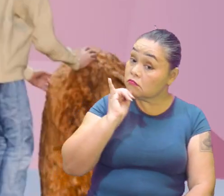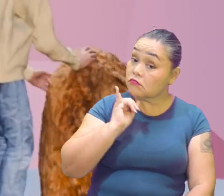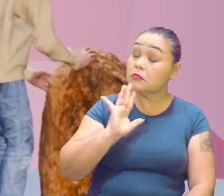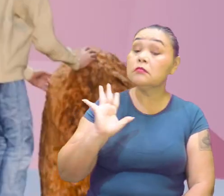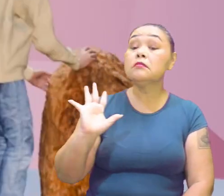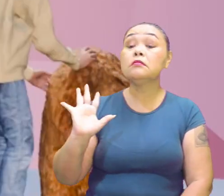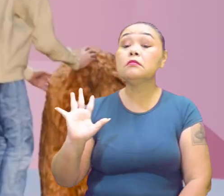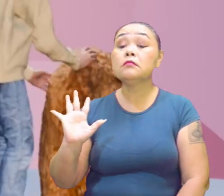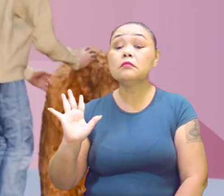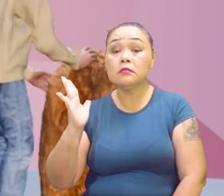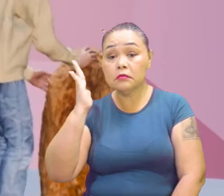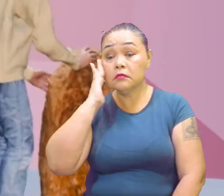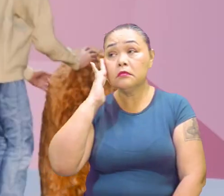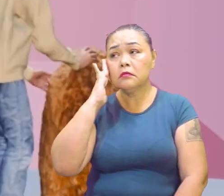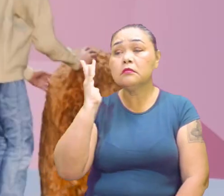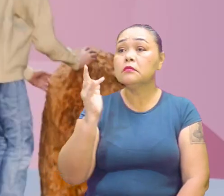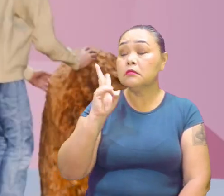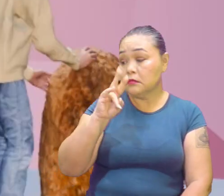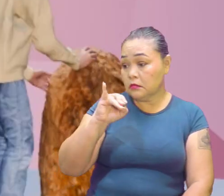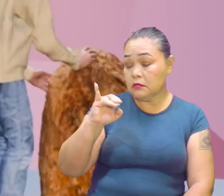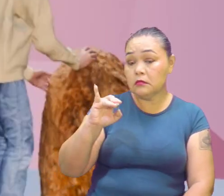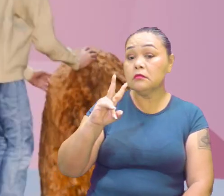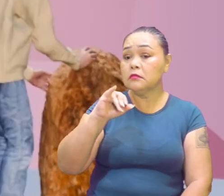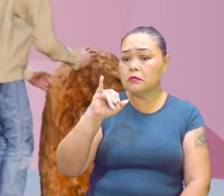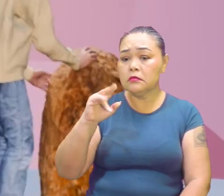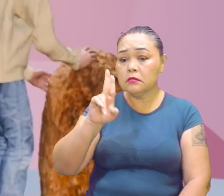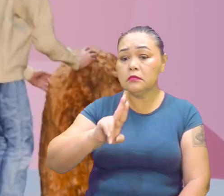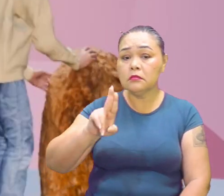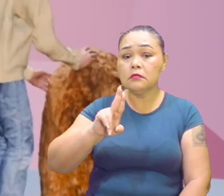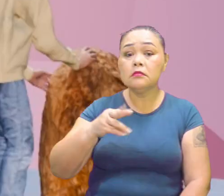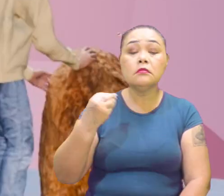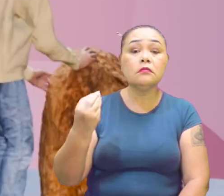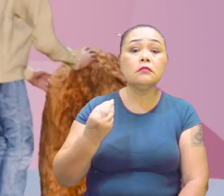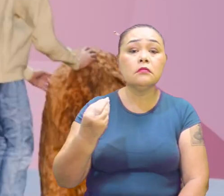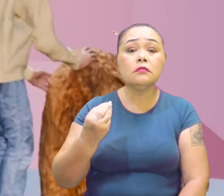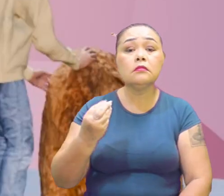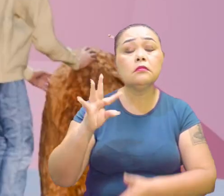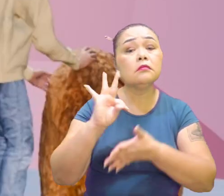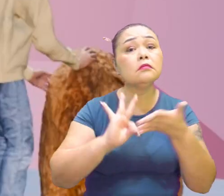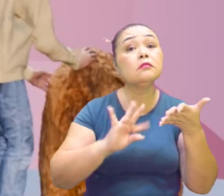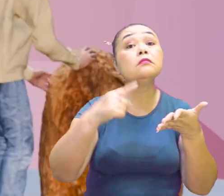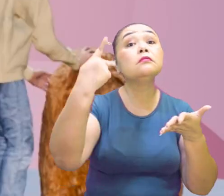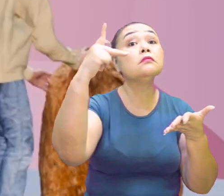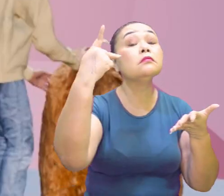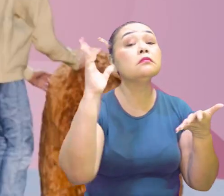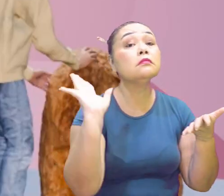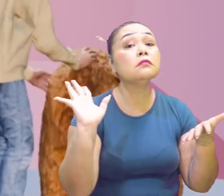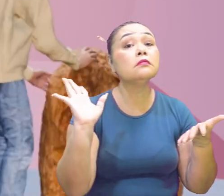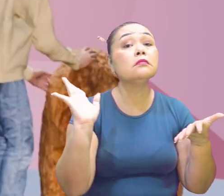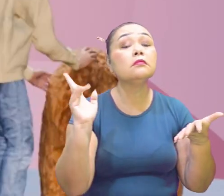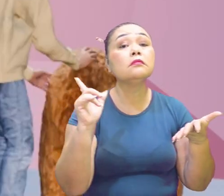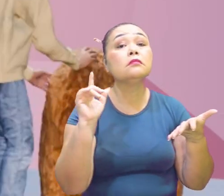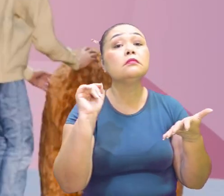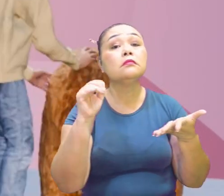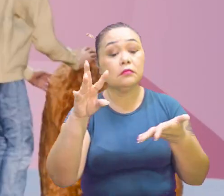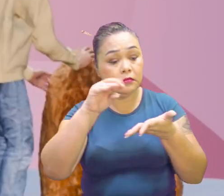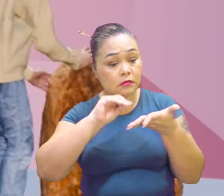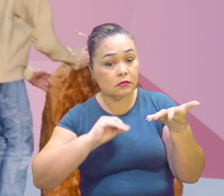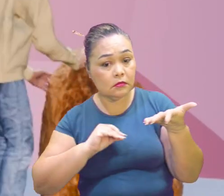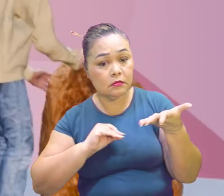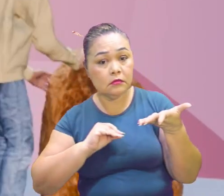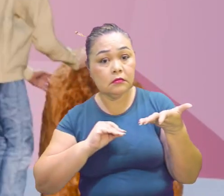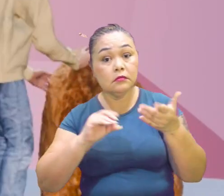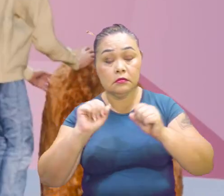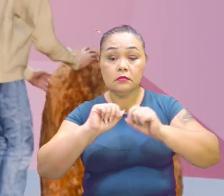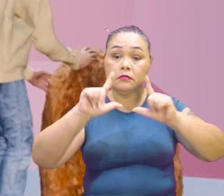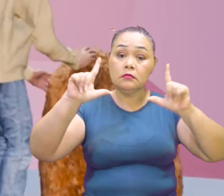Exemplificação. Compreenderam como é que ela vai funcionar? Como é que estão os textos de vocês, que vocês estão enviando aí para a